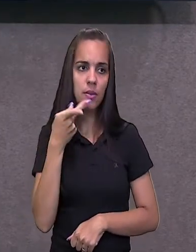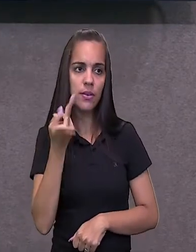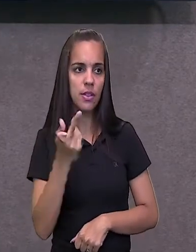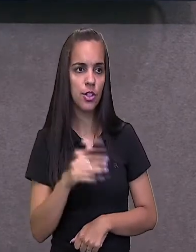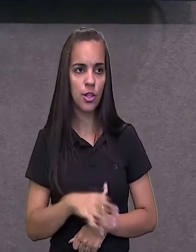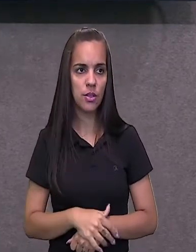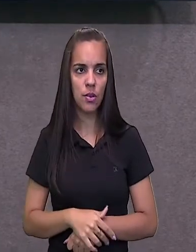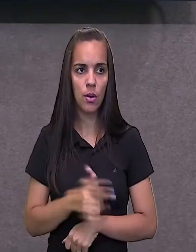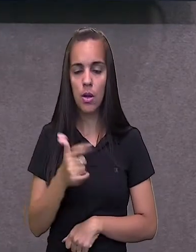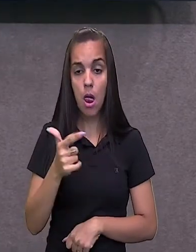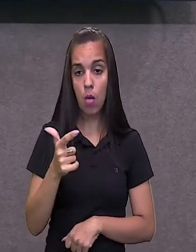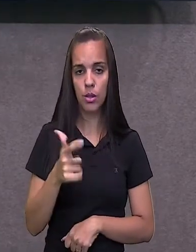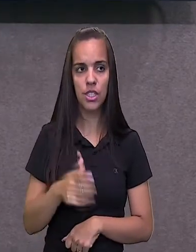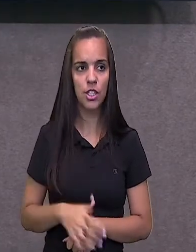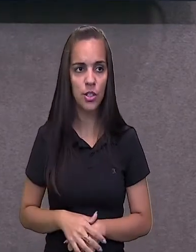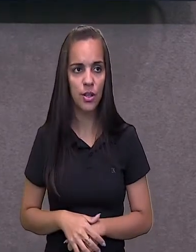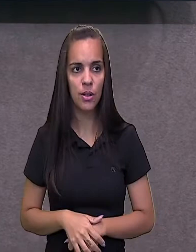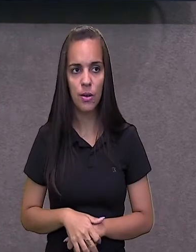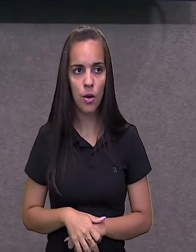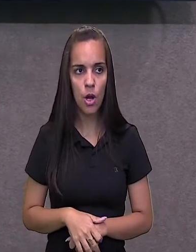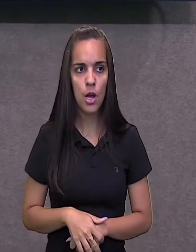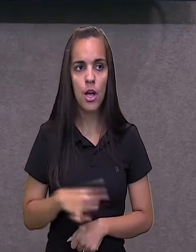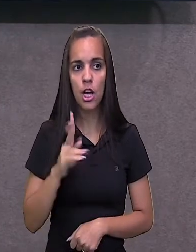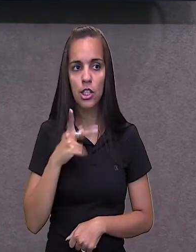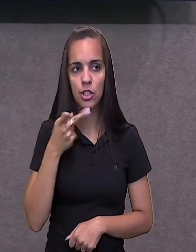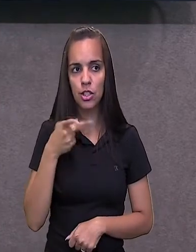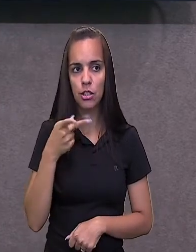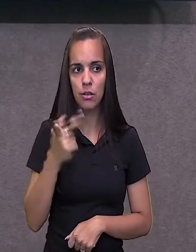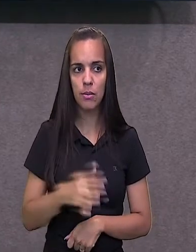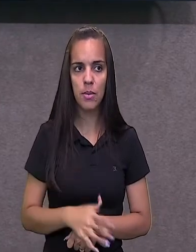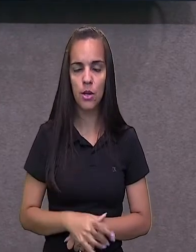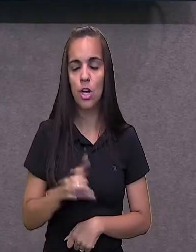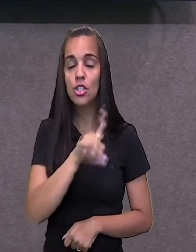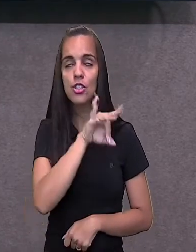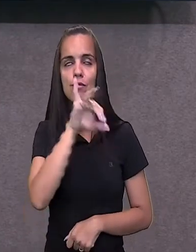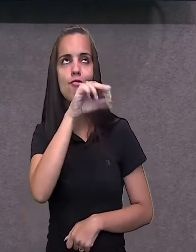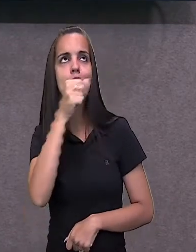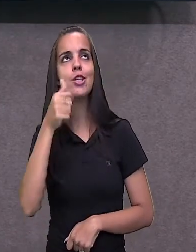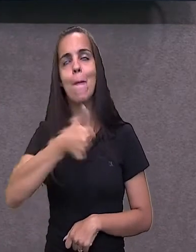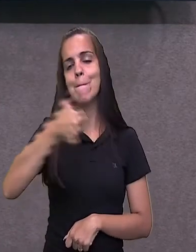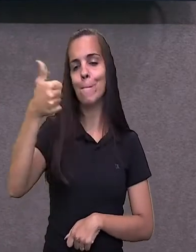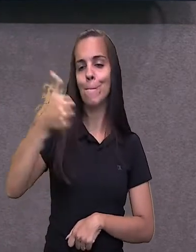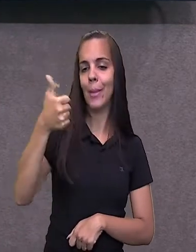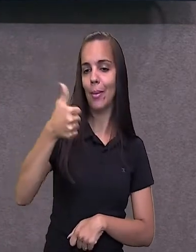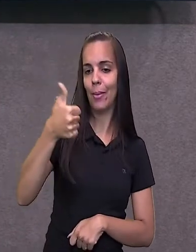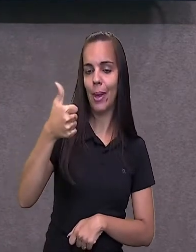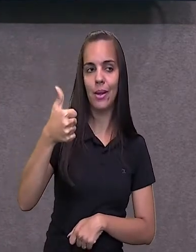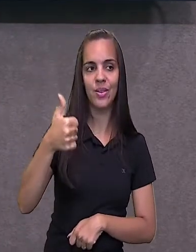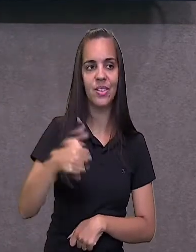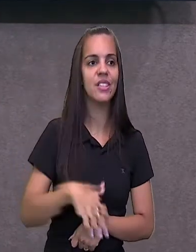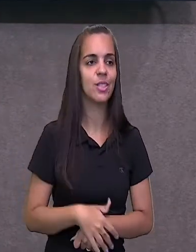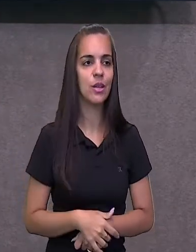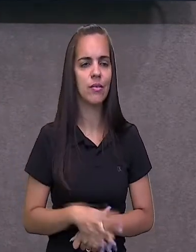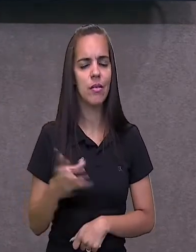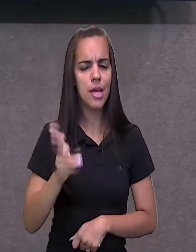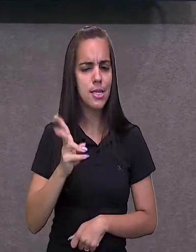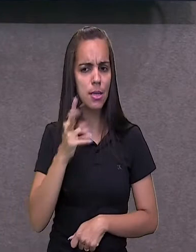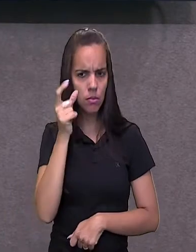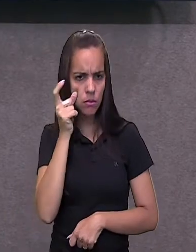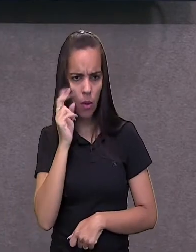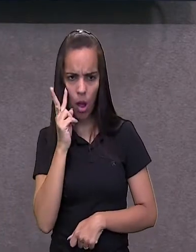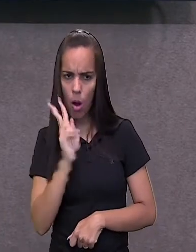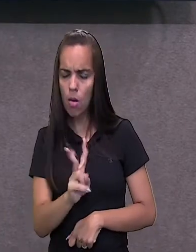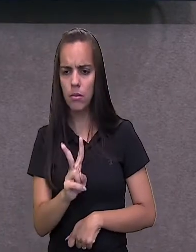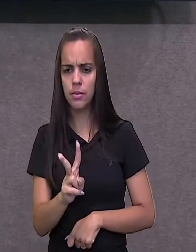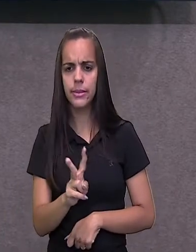não existe essa forma. A gente utiliza já pelo ordinal, dia primeiro, tá? É importante a gente estar atento sobre